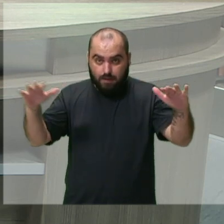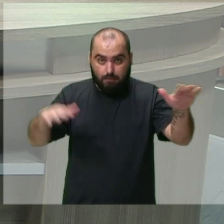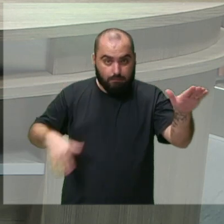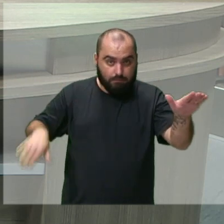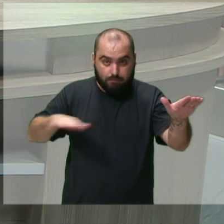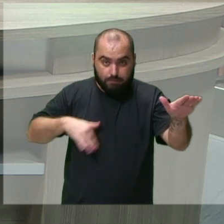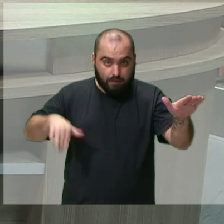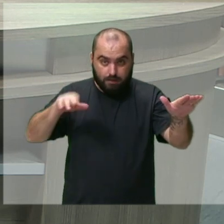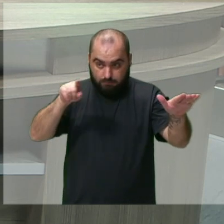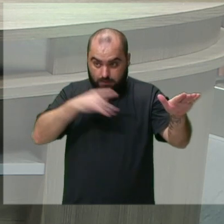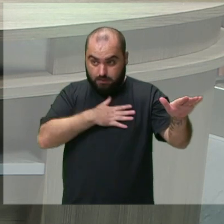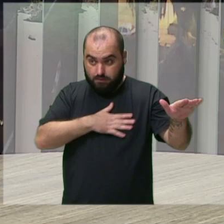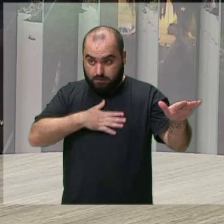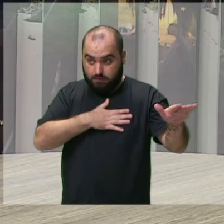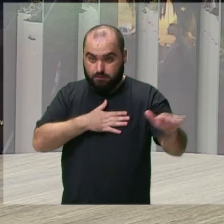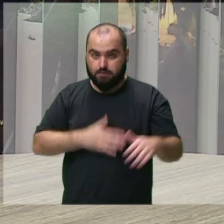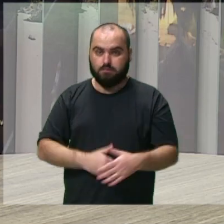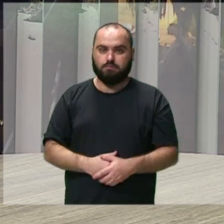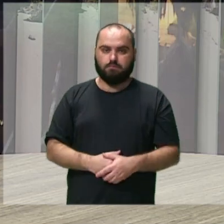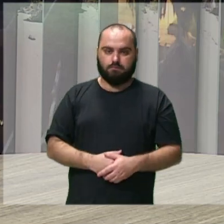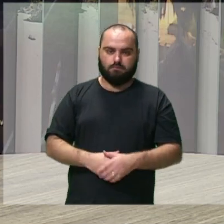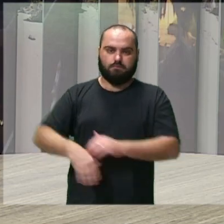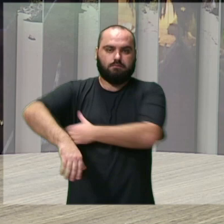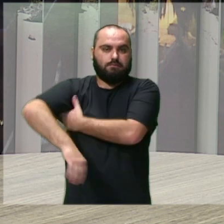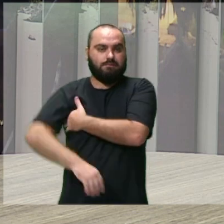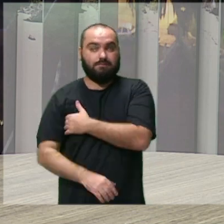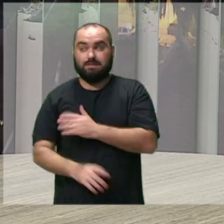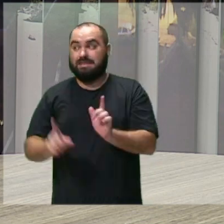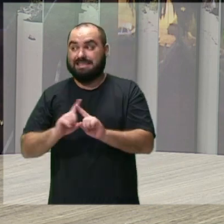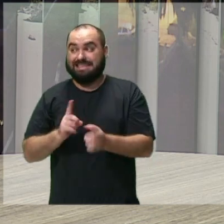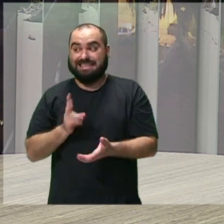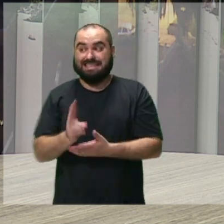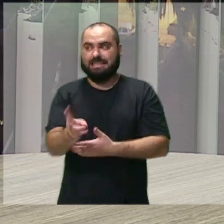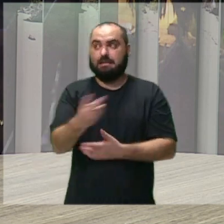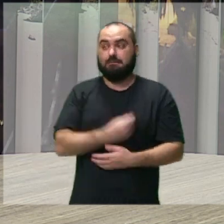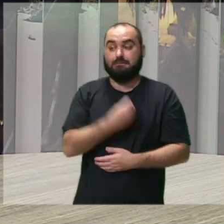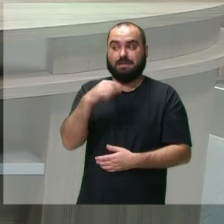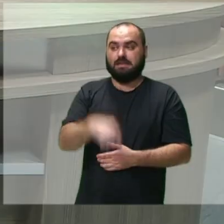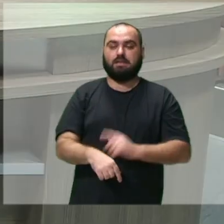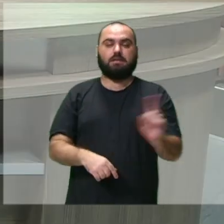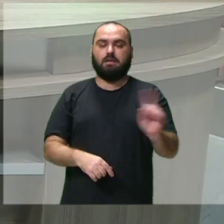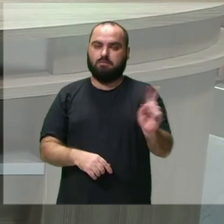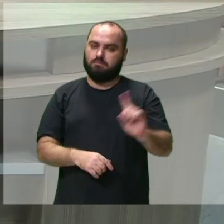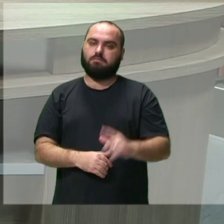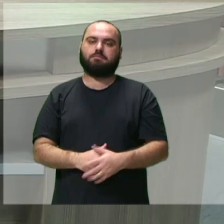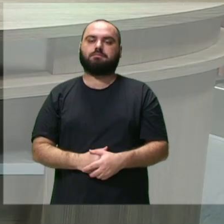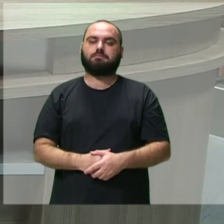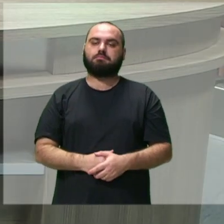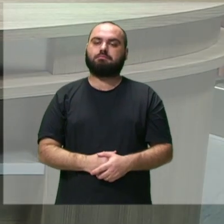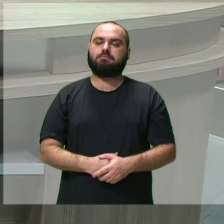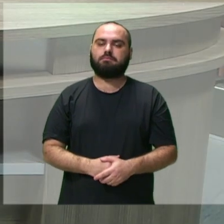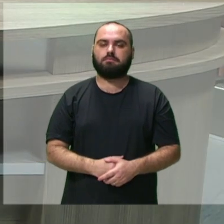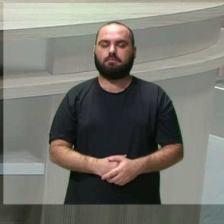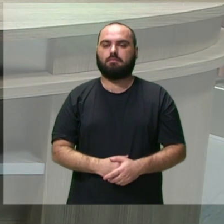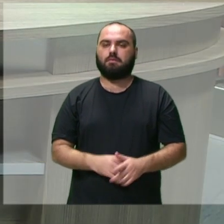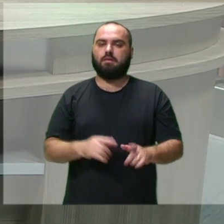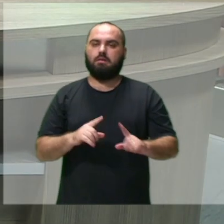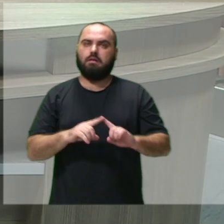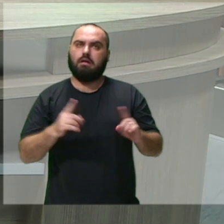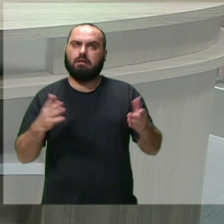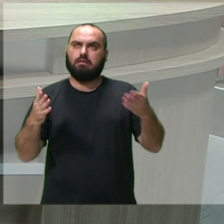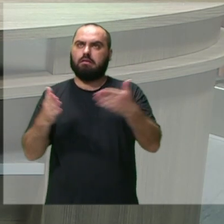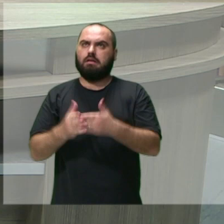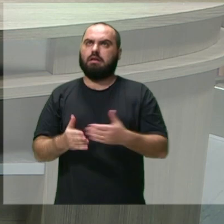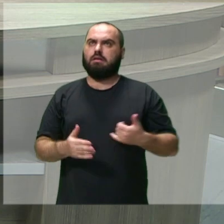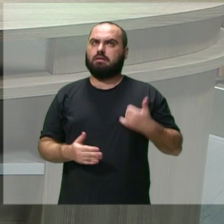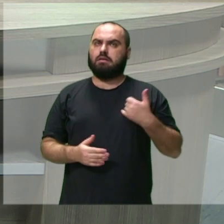fantásticas? Na verdade, a vida inteira, não. Não? Não. Mas eu me criei praticamente até uns 15